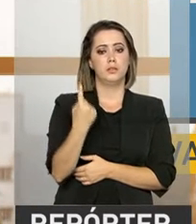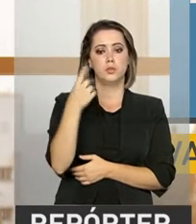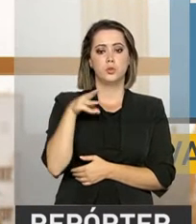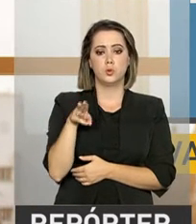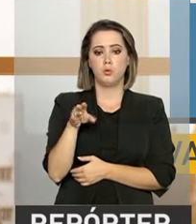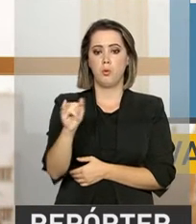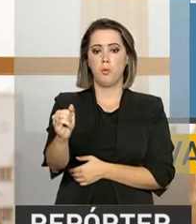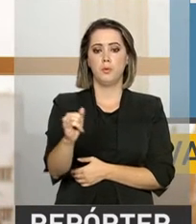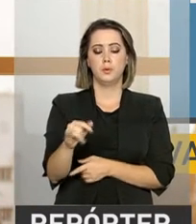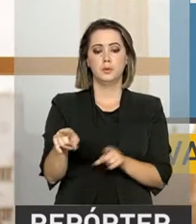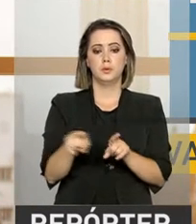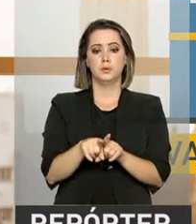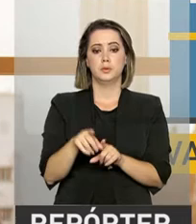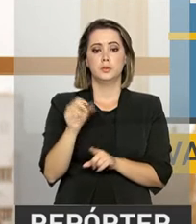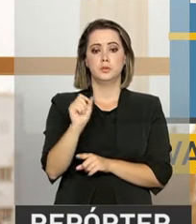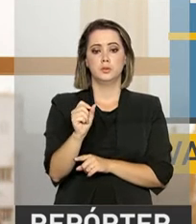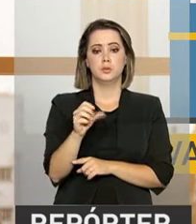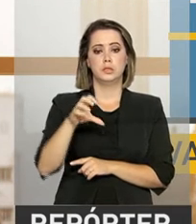R$ 1.459.788.000,